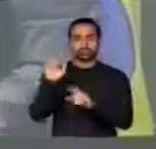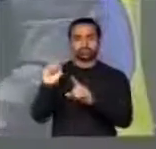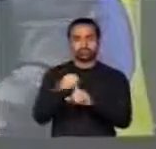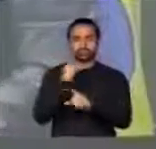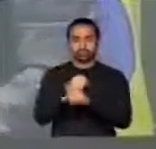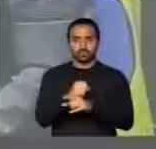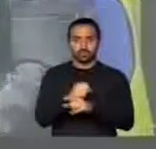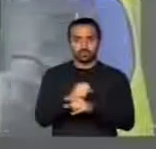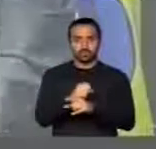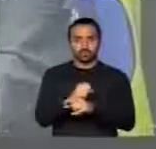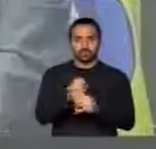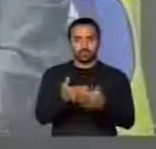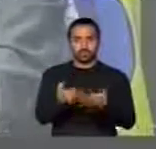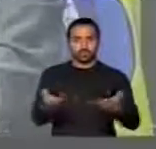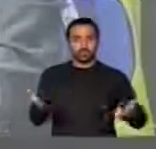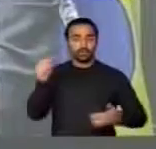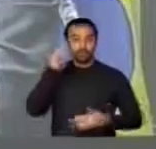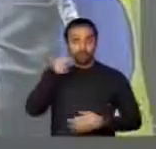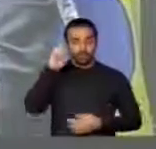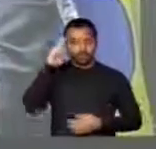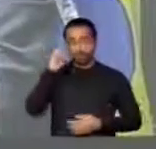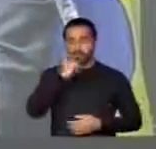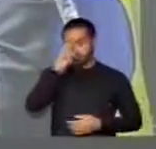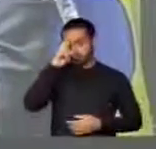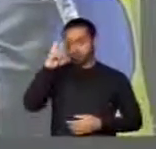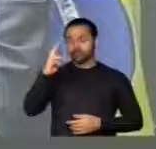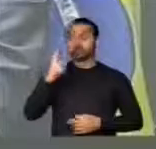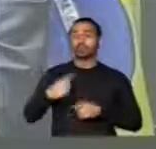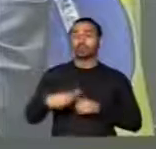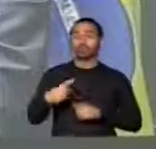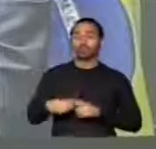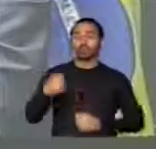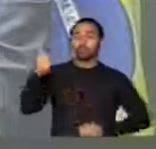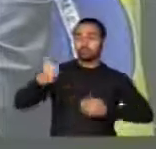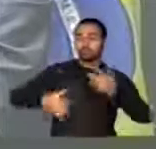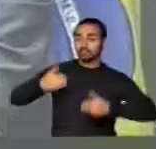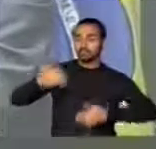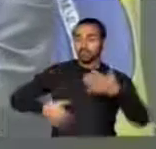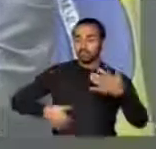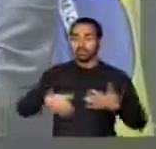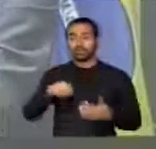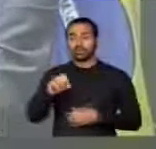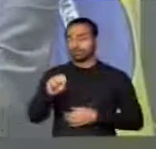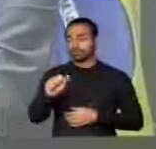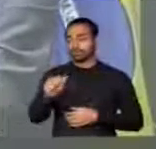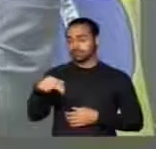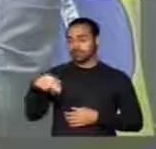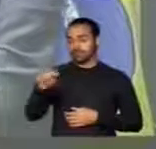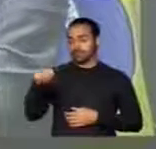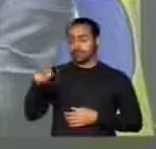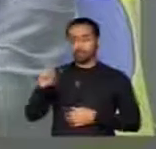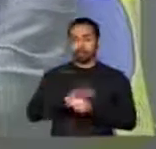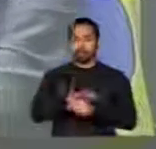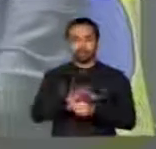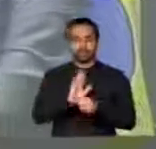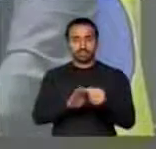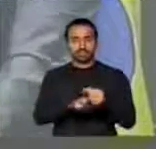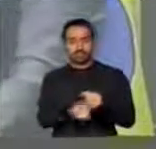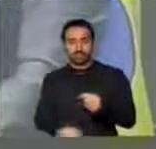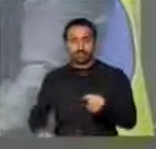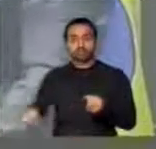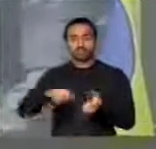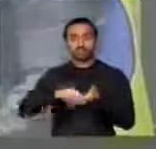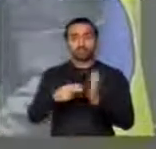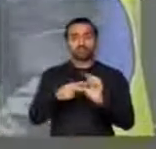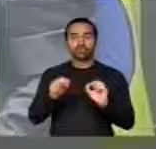Porque, senhoras e senhores, falar de saneamento é falar, sobretudo,